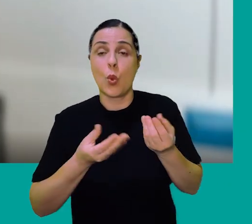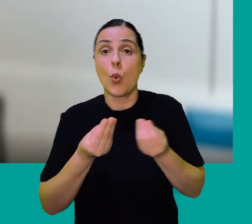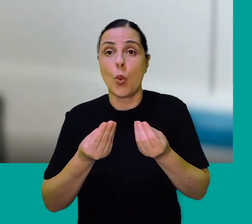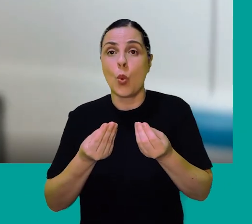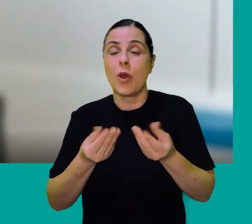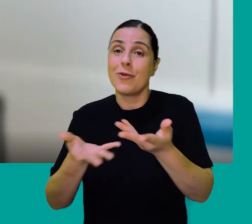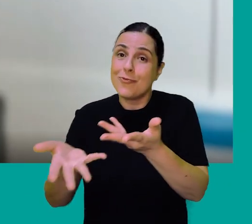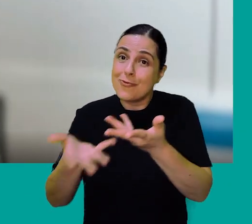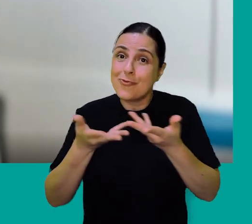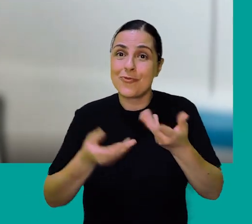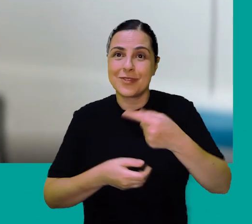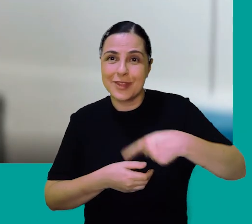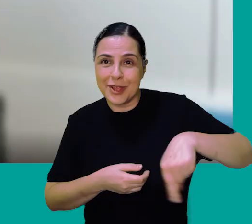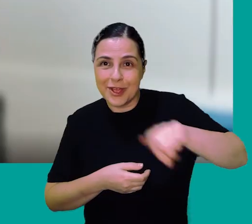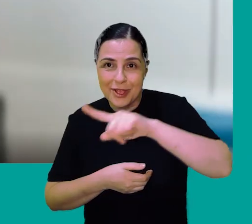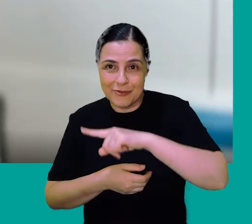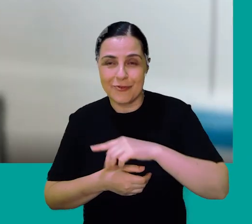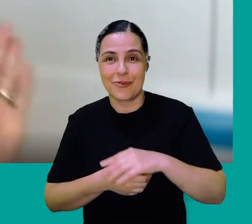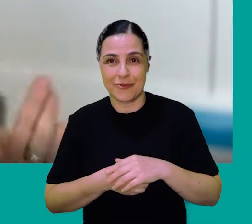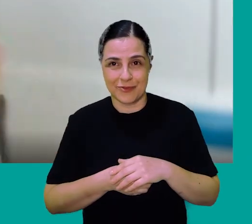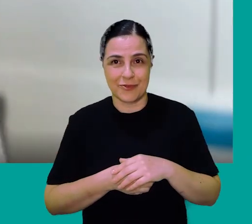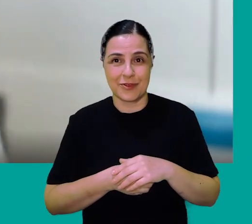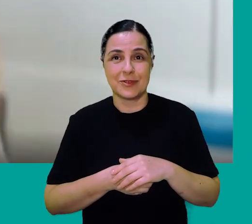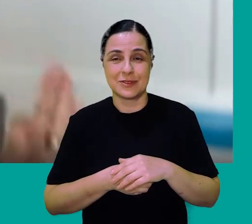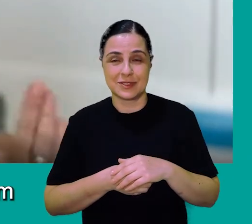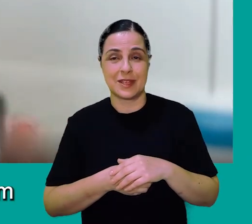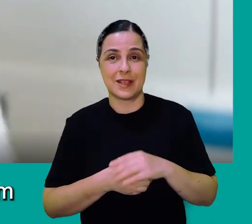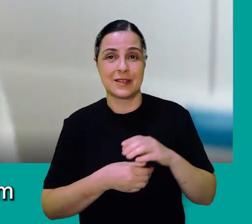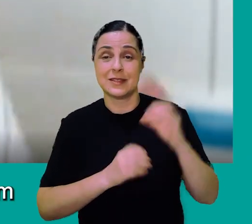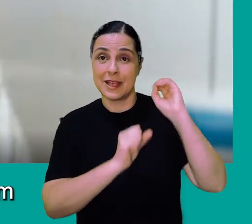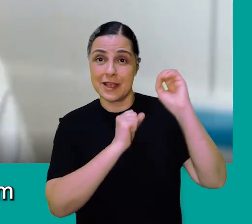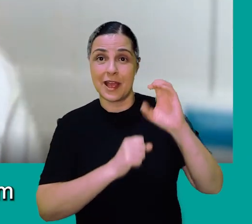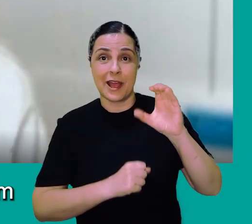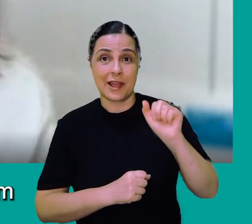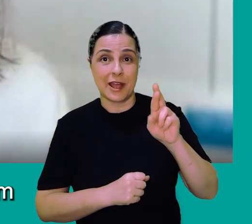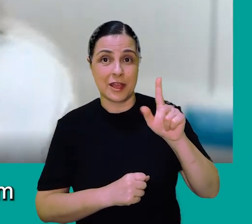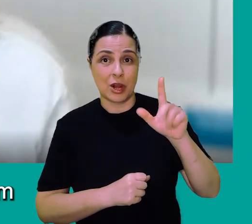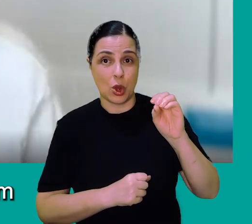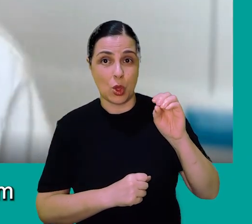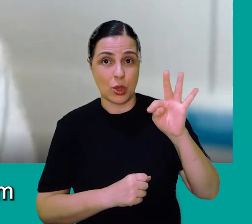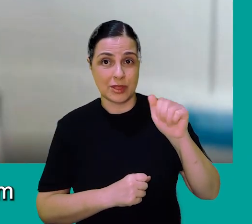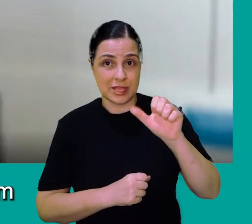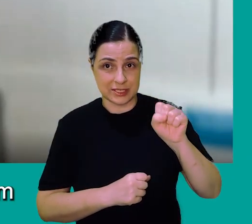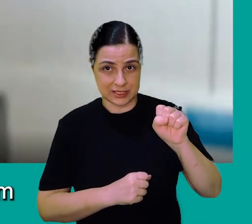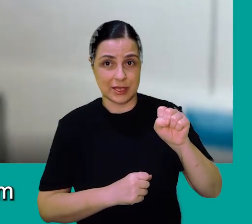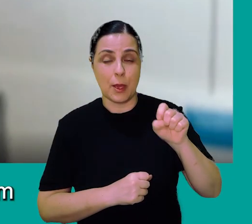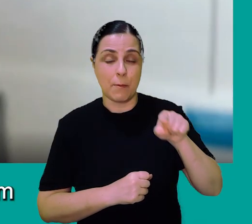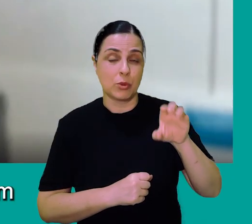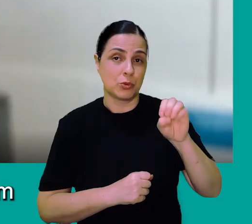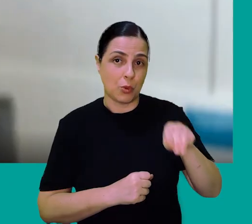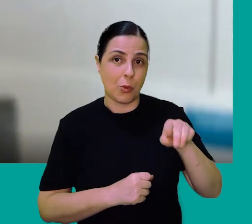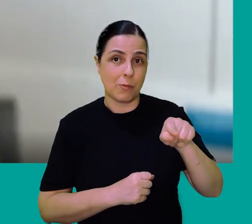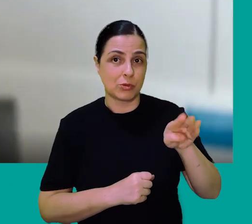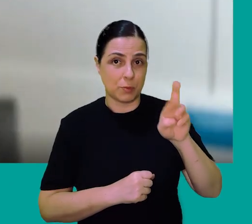convidar todo mundo aí no Educa Carlotas, educa.carlotas.com.br, cheio de informação, guias incríveis,